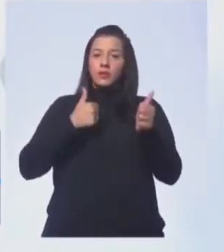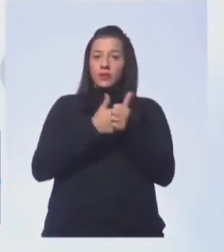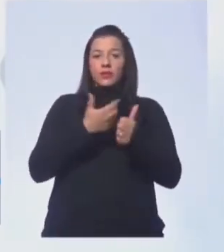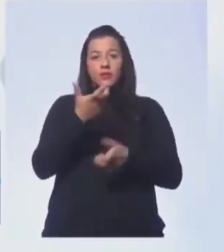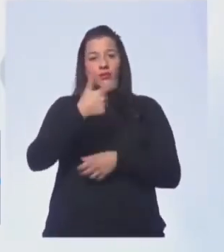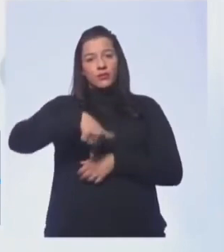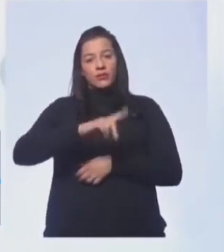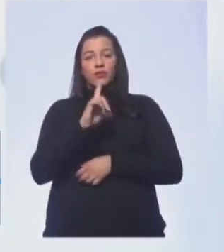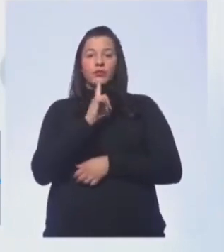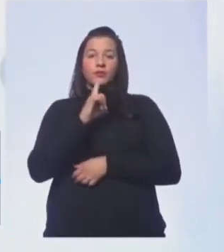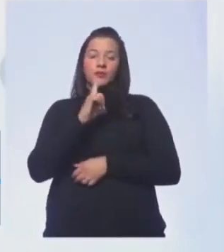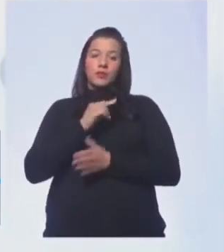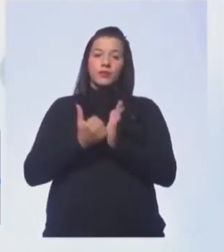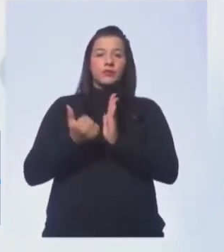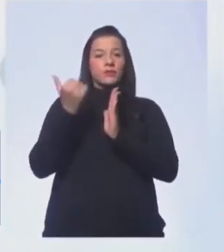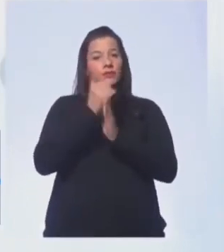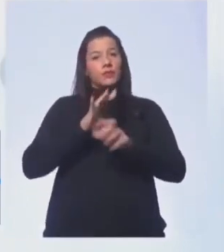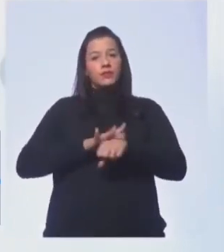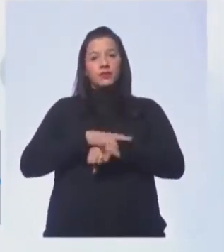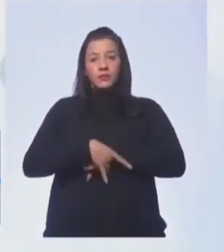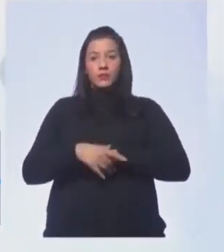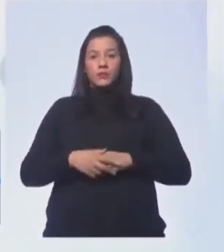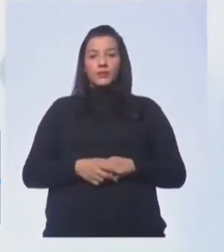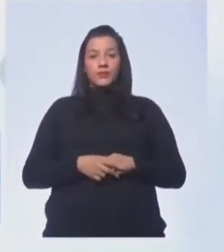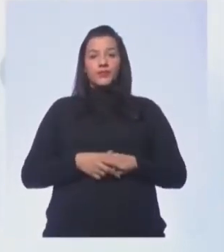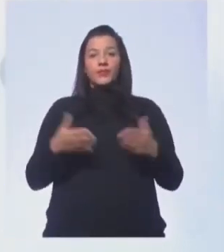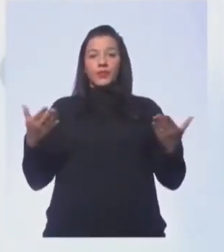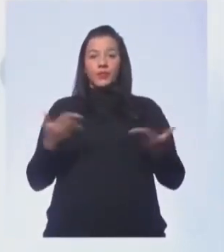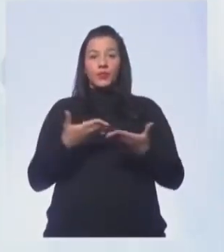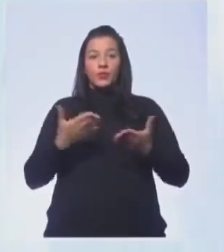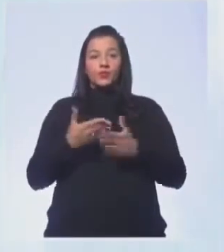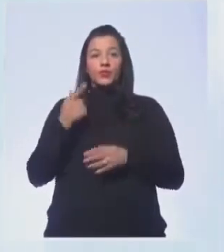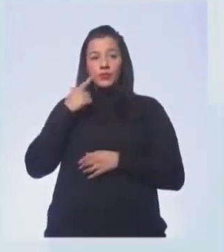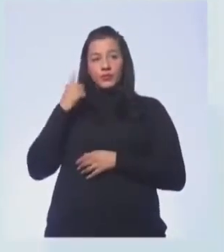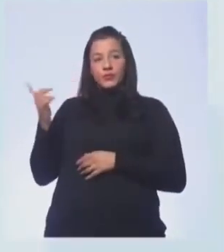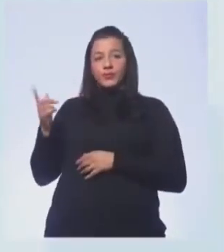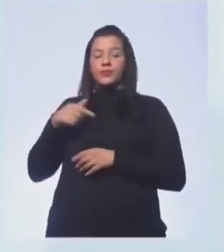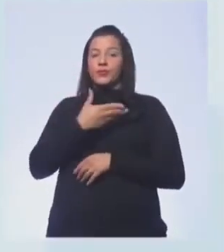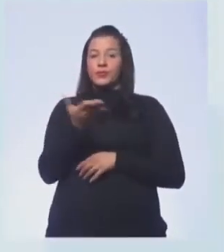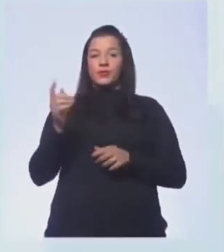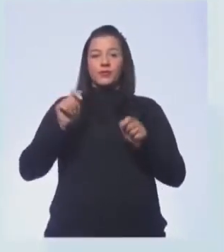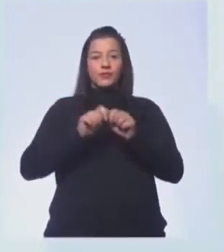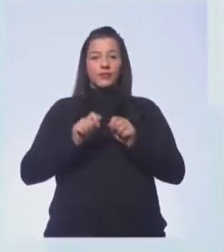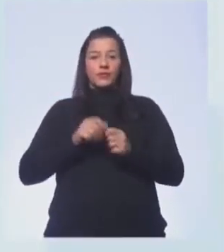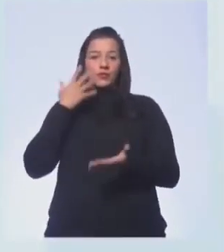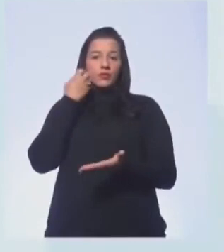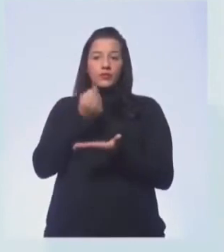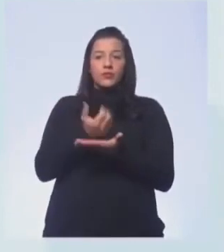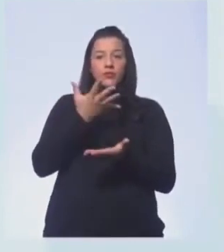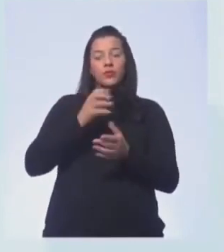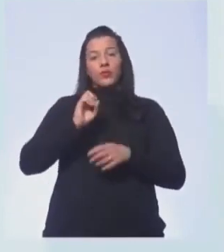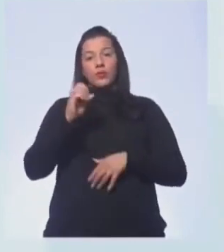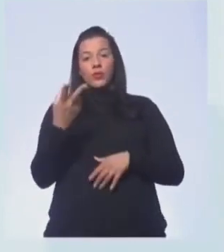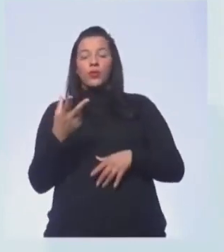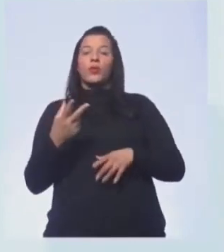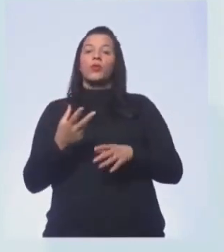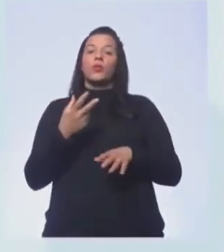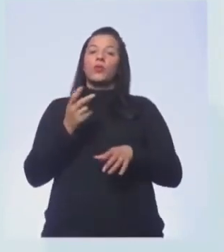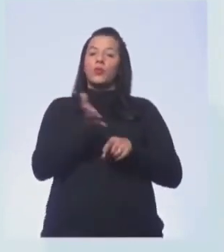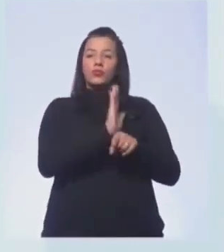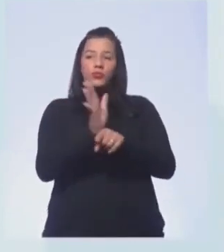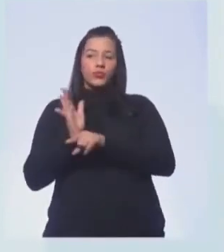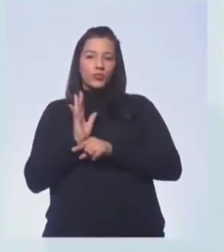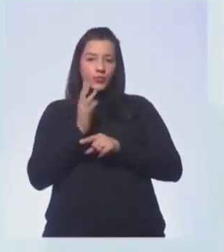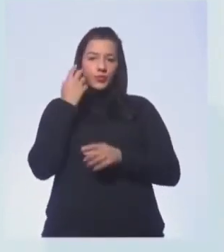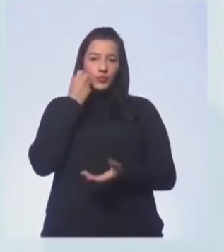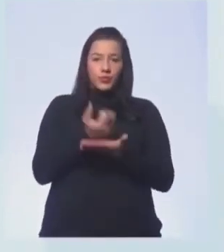a gente tem de mais seguro hoje. Vamos lá, mão na massa, vou pedir para pôr na tela aí, ó, fazer um podcast ou um videocast alertando para o perigo de propagar